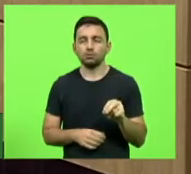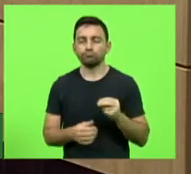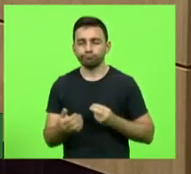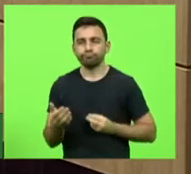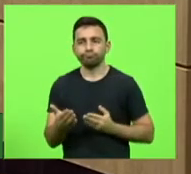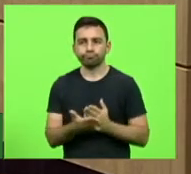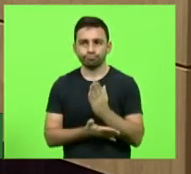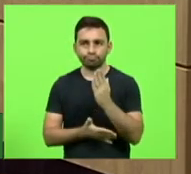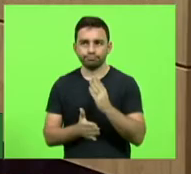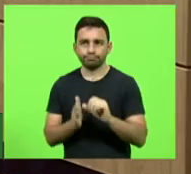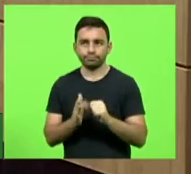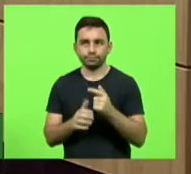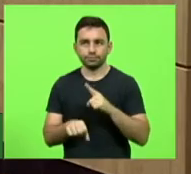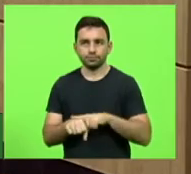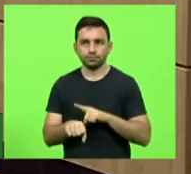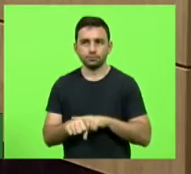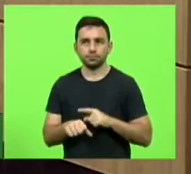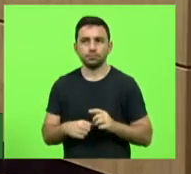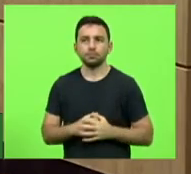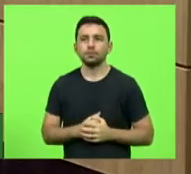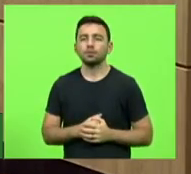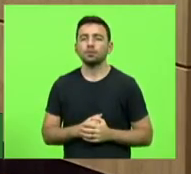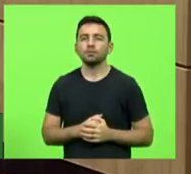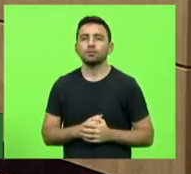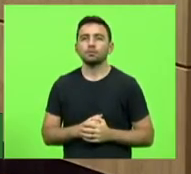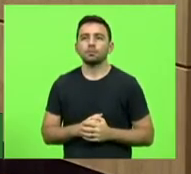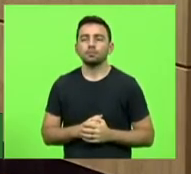aprovado em primeiro turno.